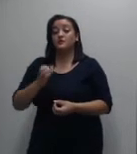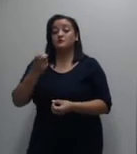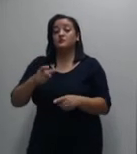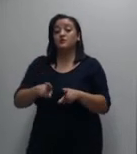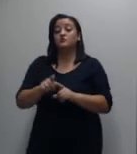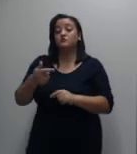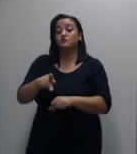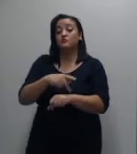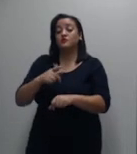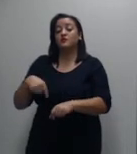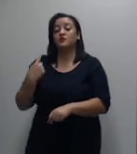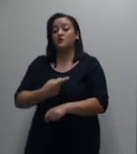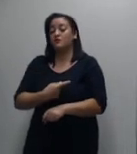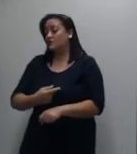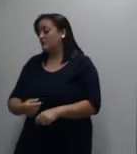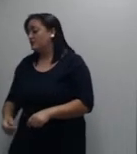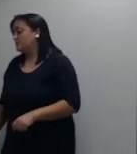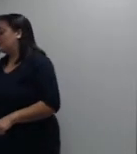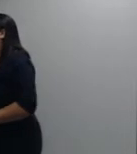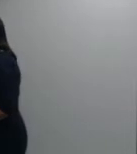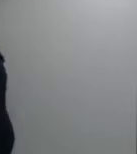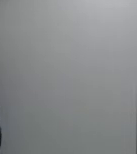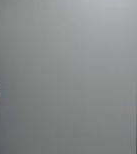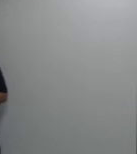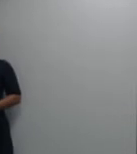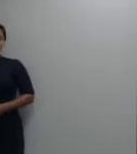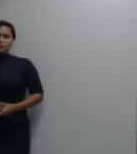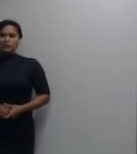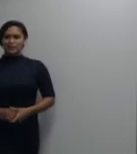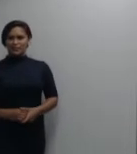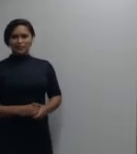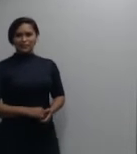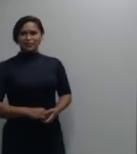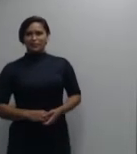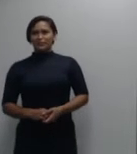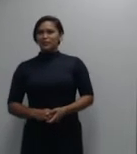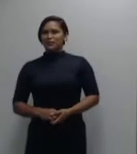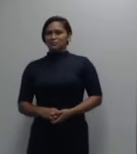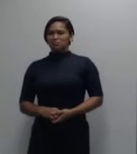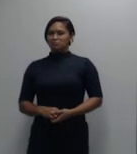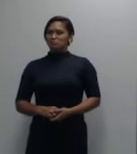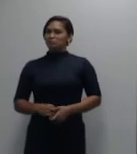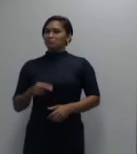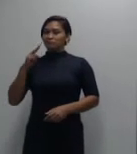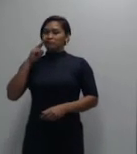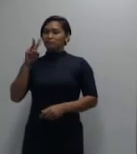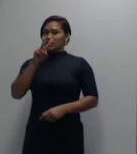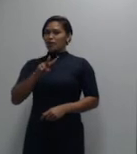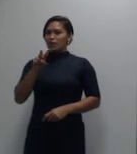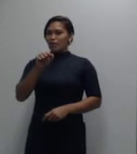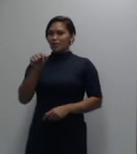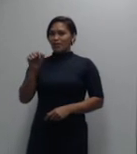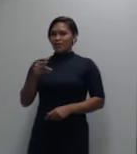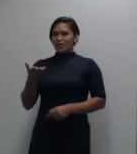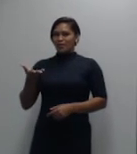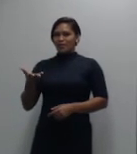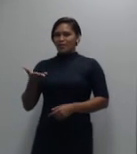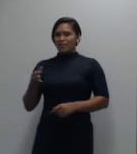e nós estamos homologando o tanto eu chamo atenção para este